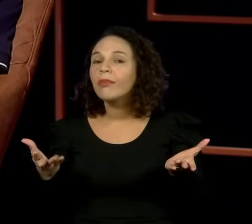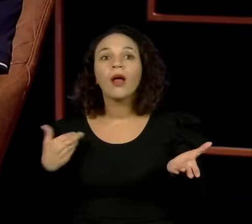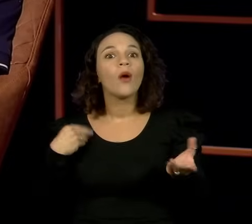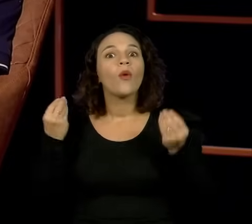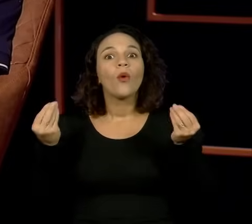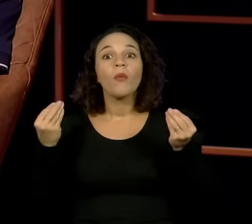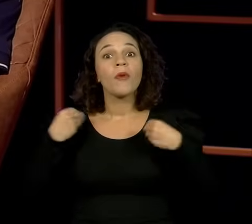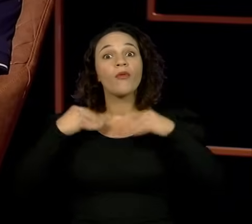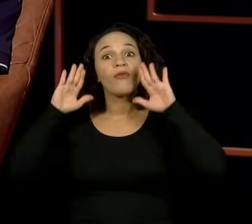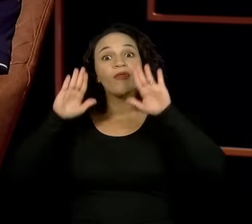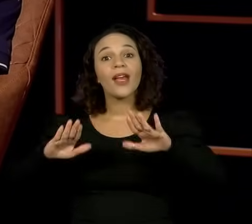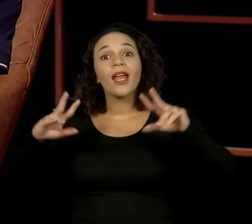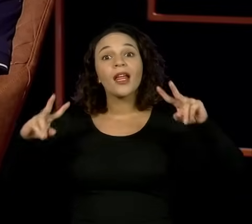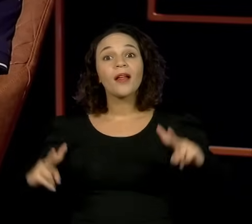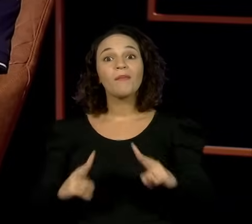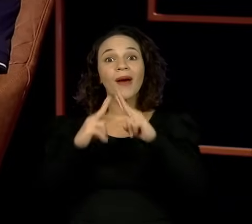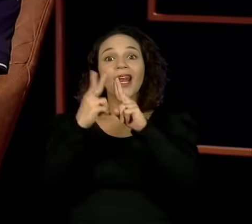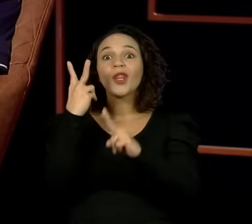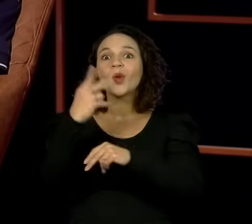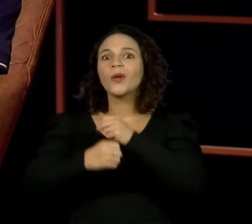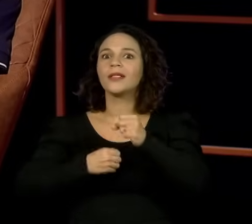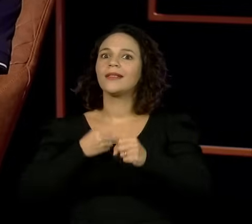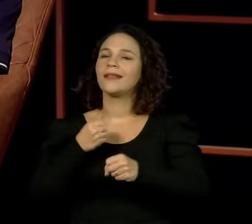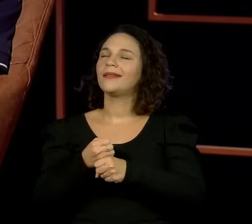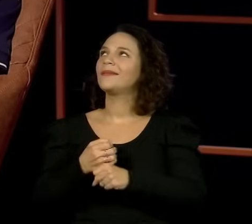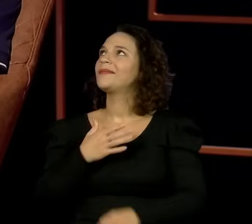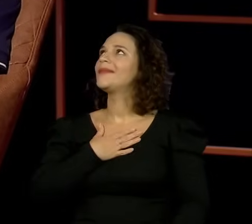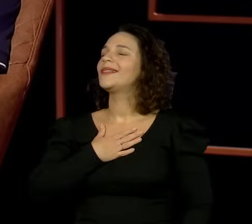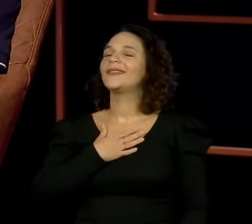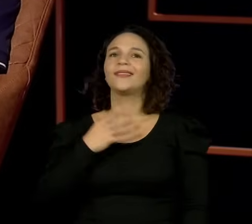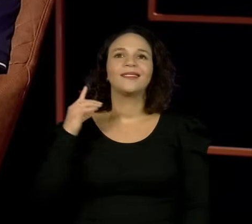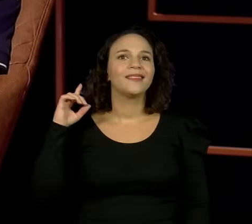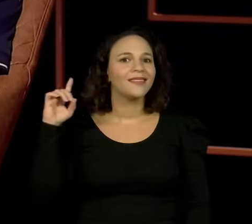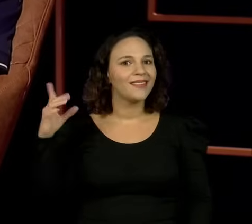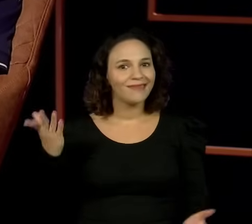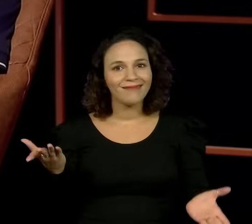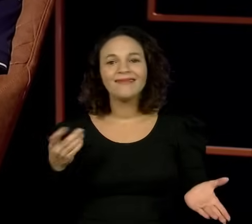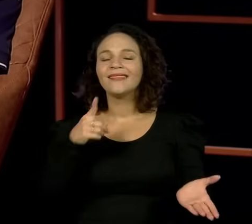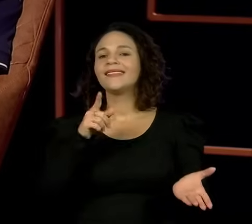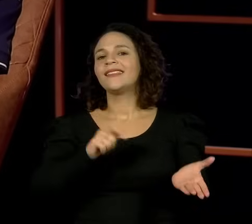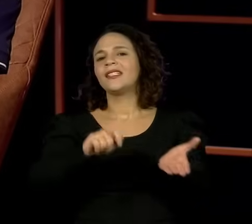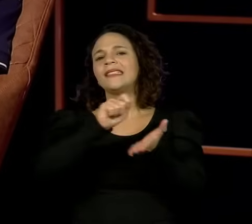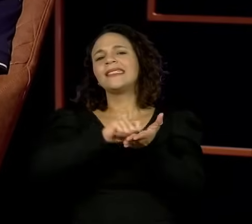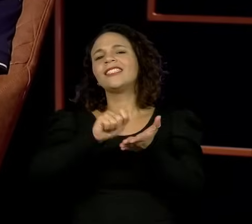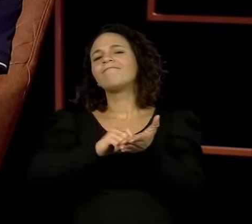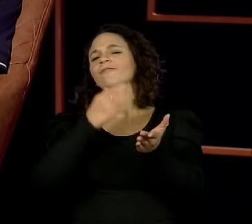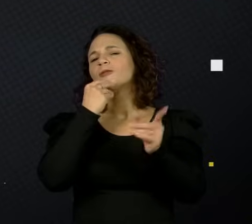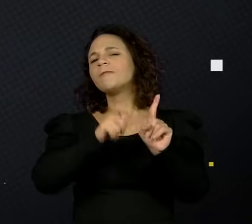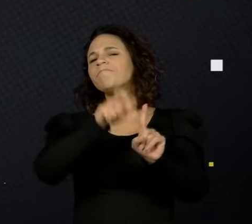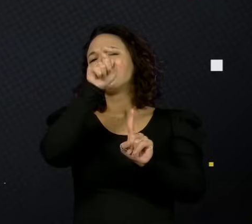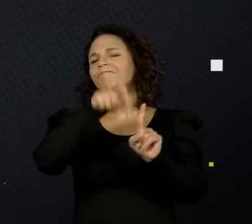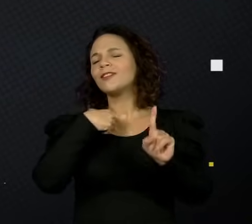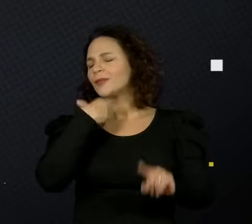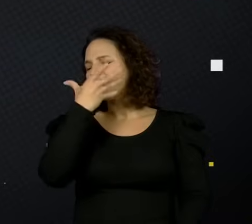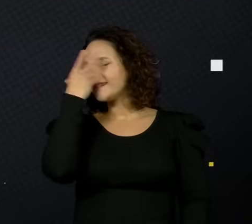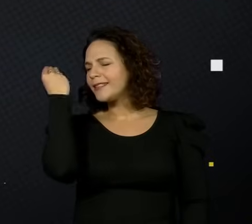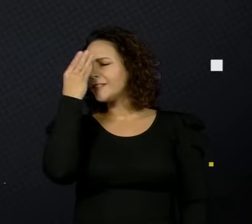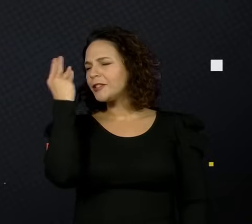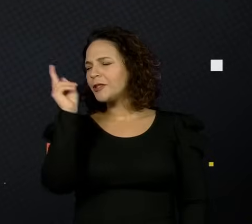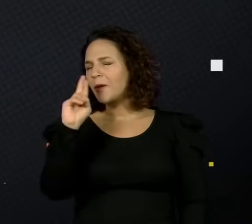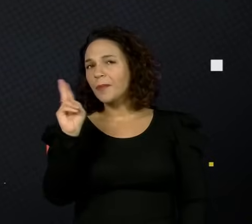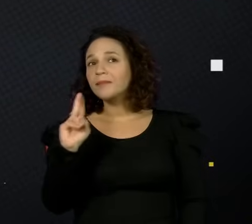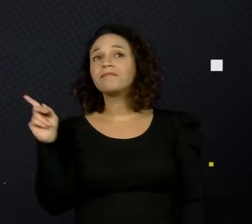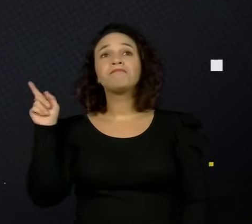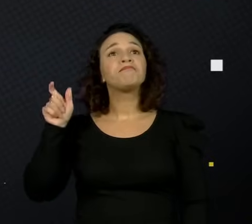2 anos em Paris. Ah, meu Deus! Como um grande escritor, que eu esqueço o nome dele, eu esqueço muita coisa,